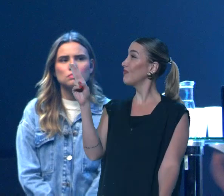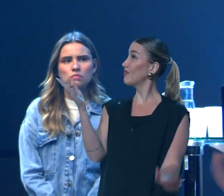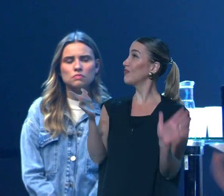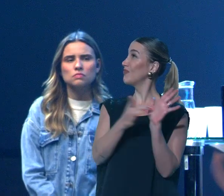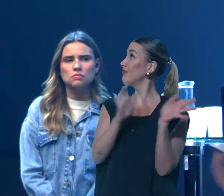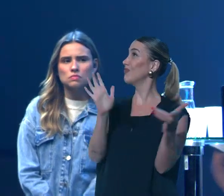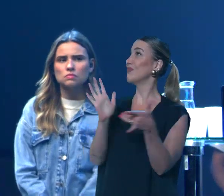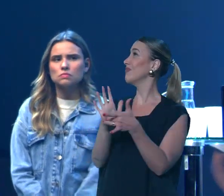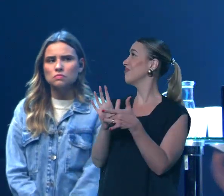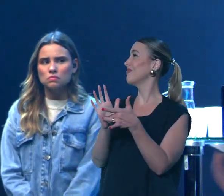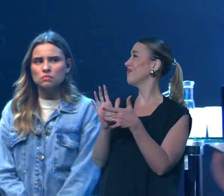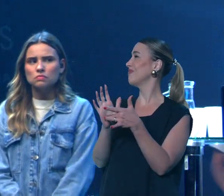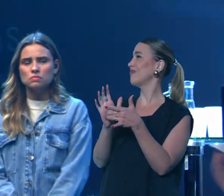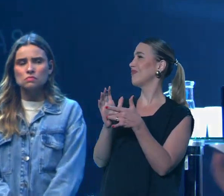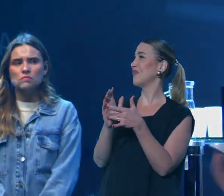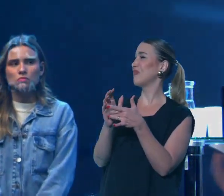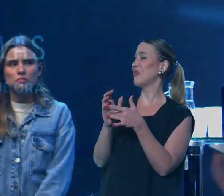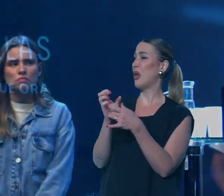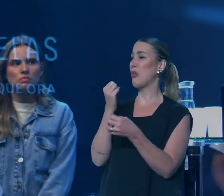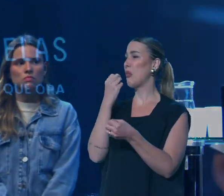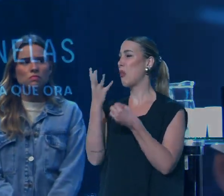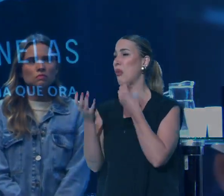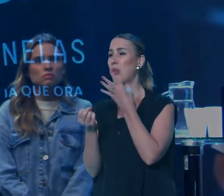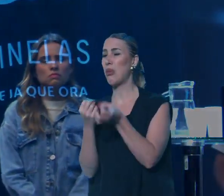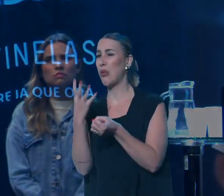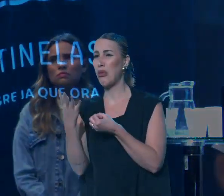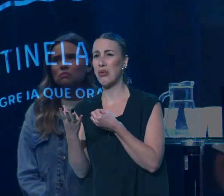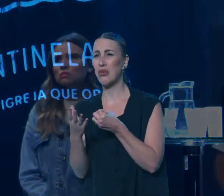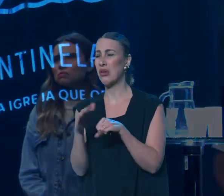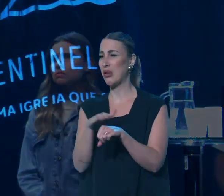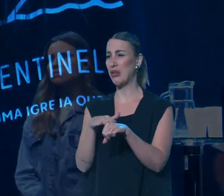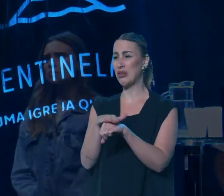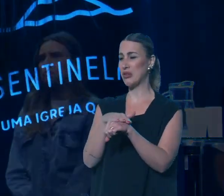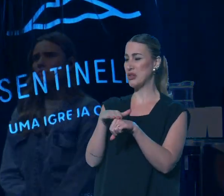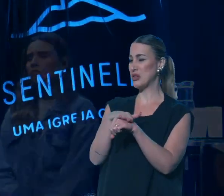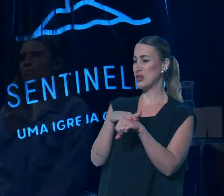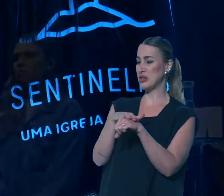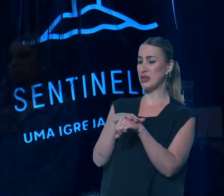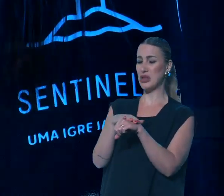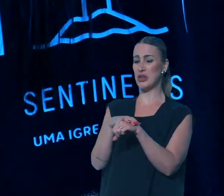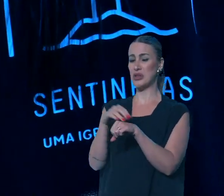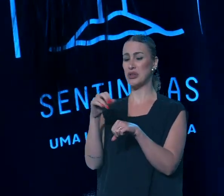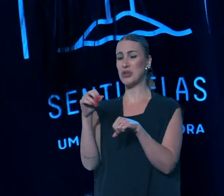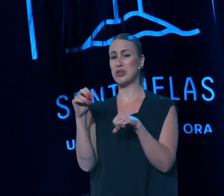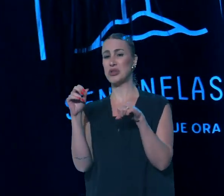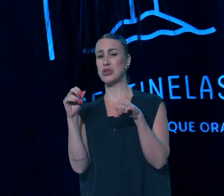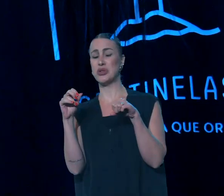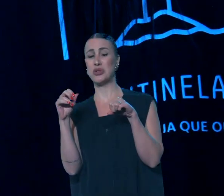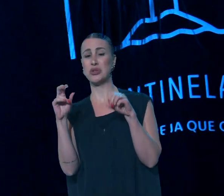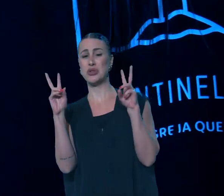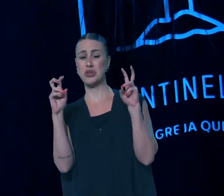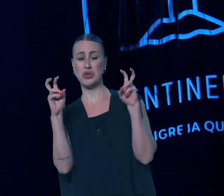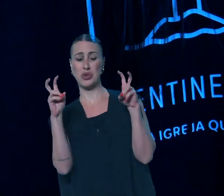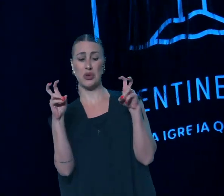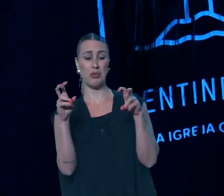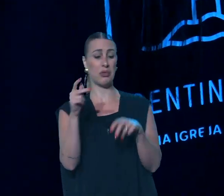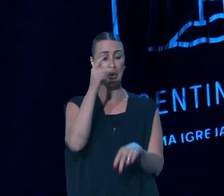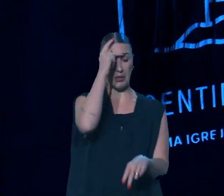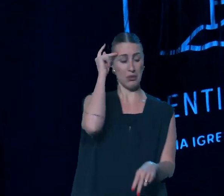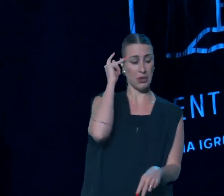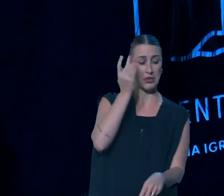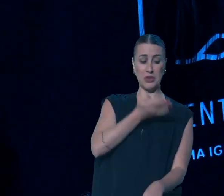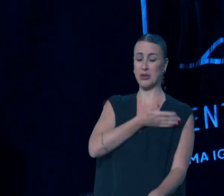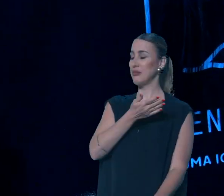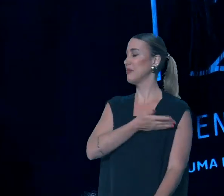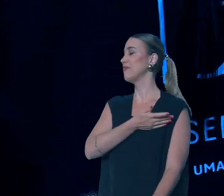que não haja mais fofoca, que as pessoas não falem mais mal uma das outras, que nesse lugar e fora